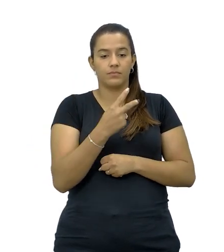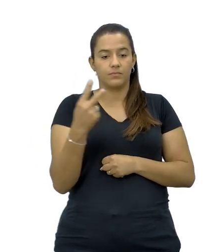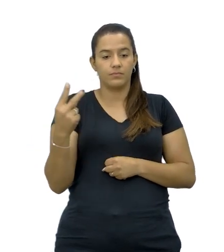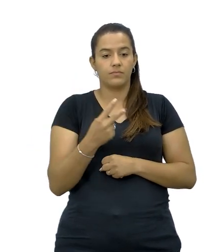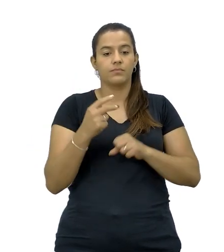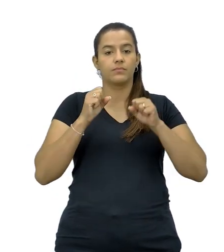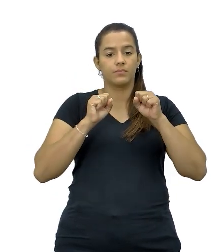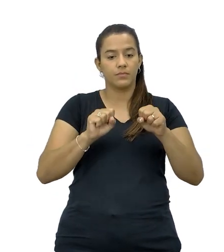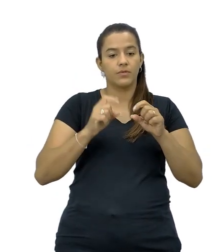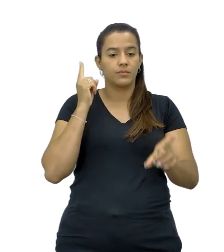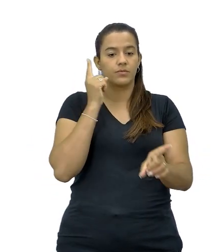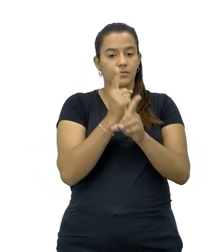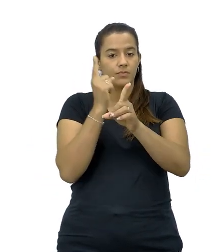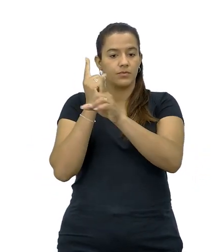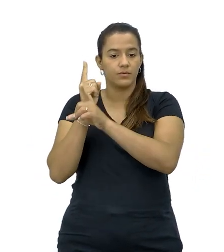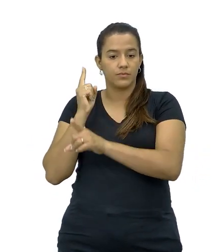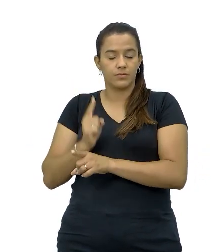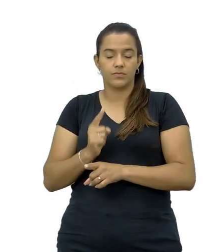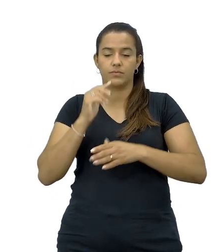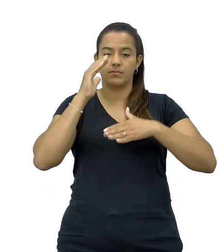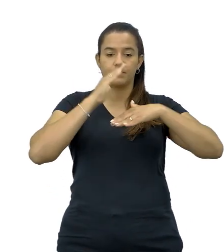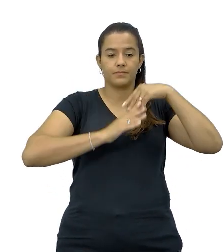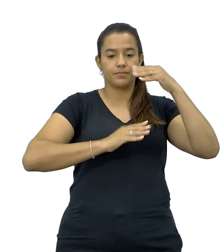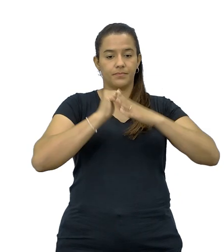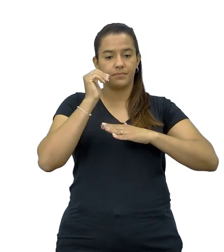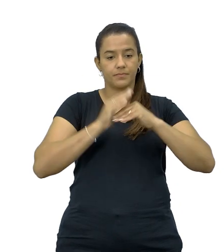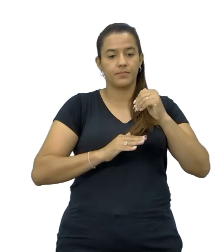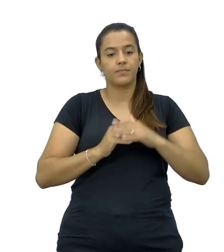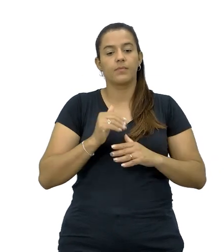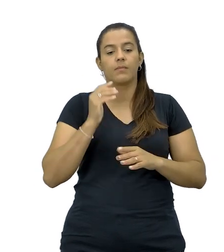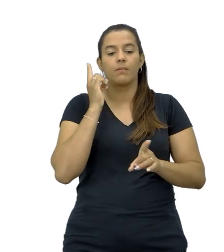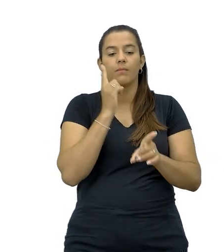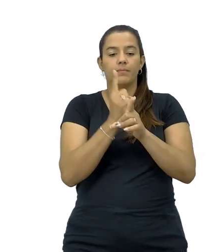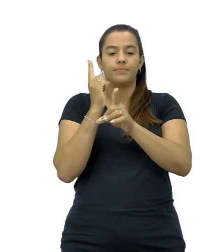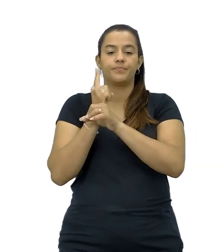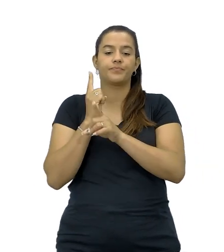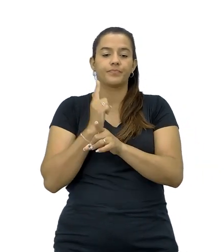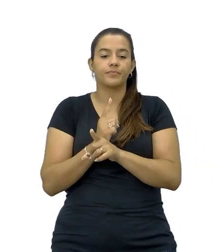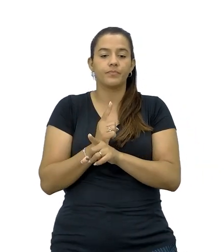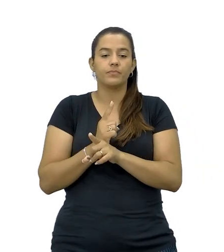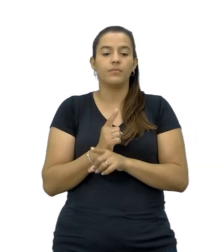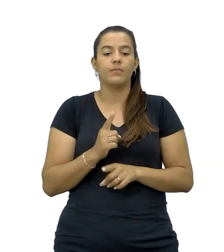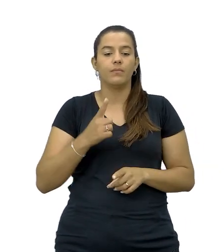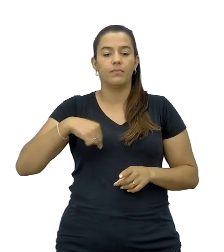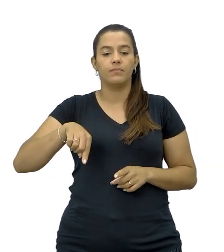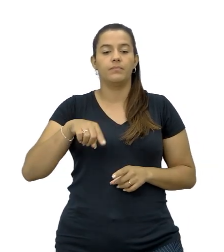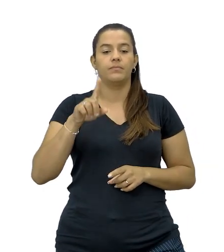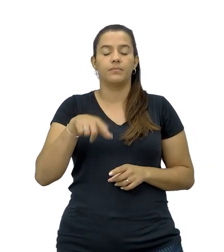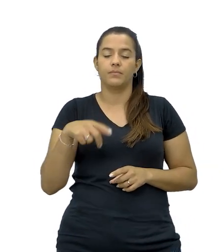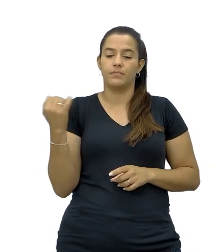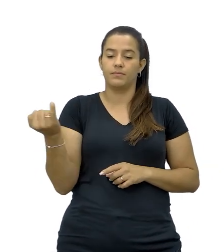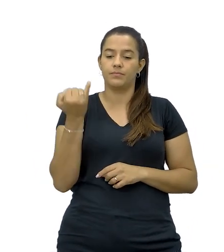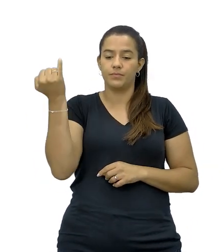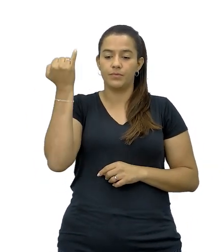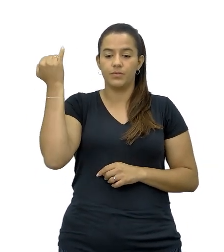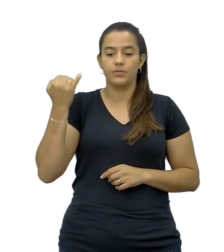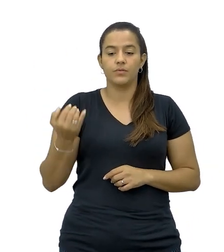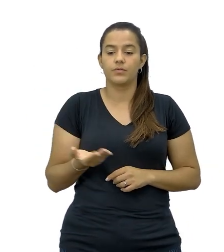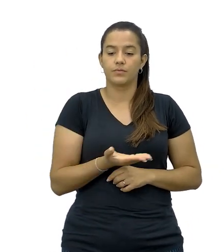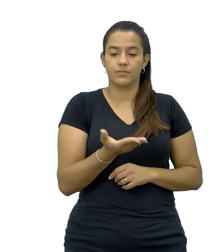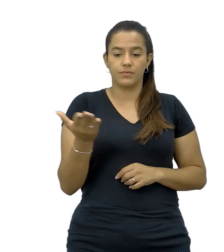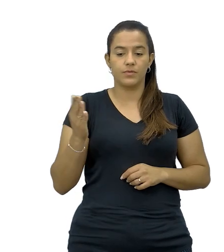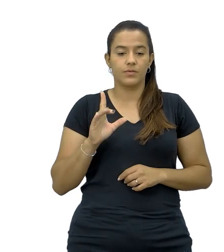possam identificar essas habilidades. E nessa identificação das habilidades, é importante também que vocês